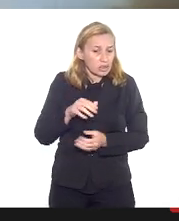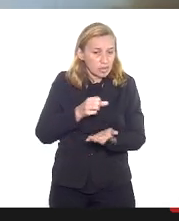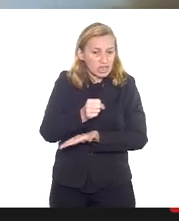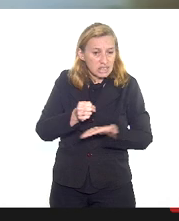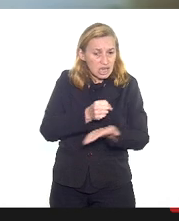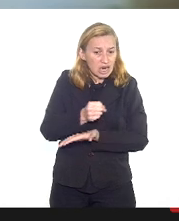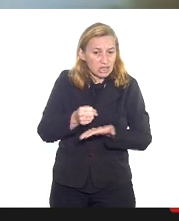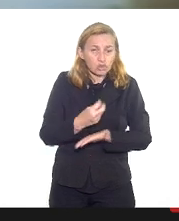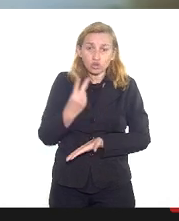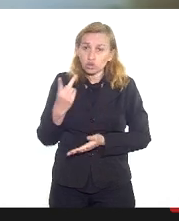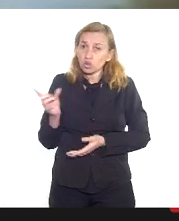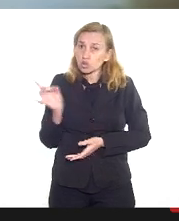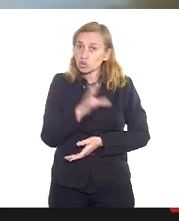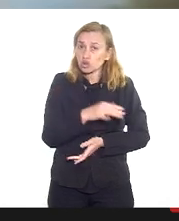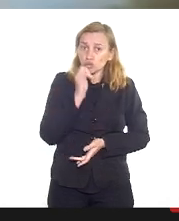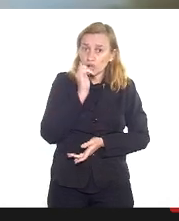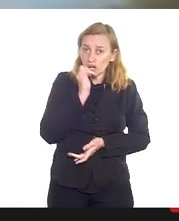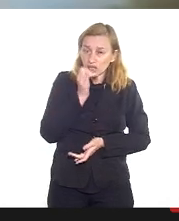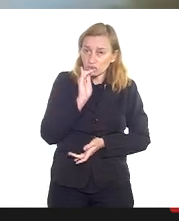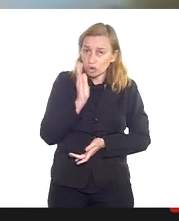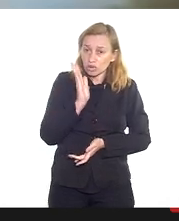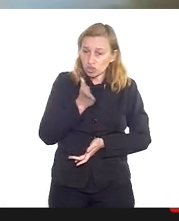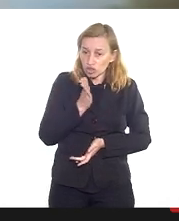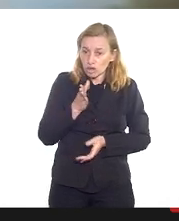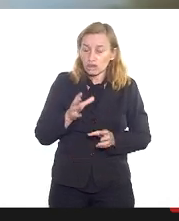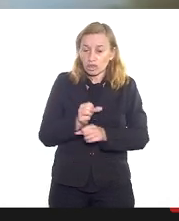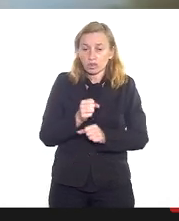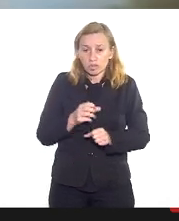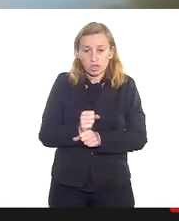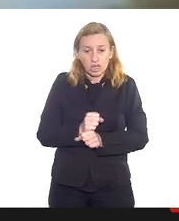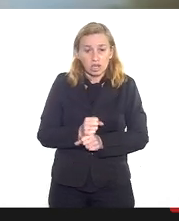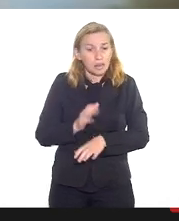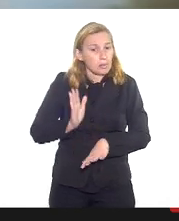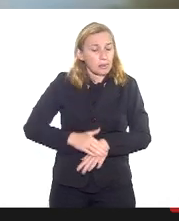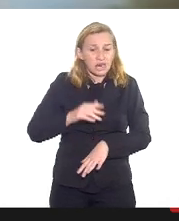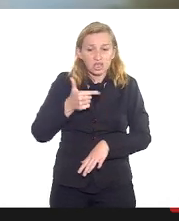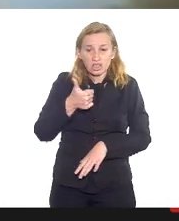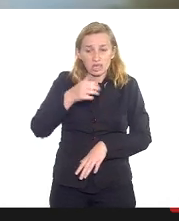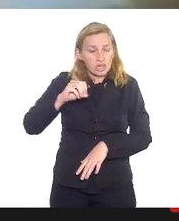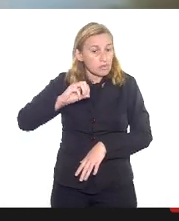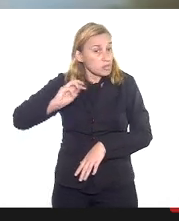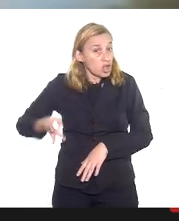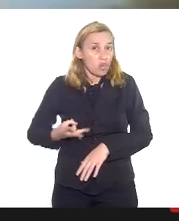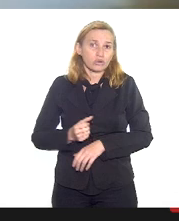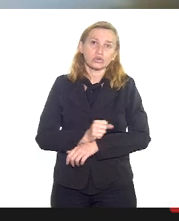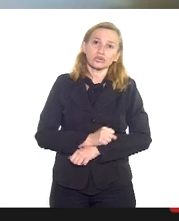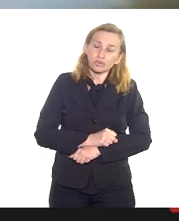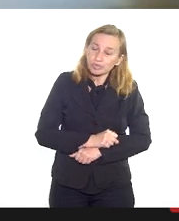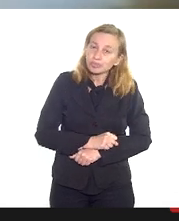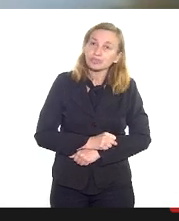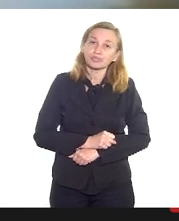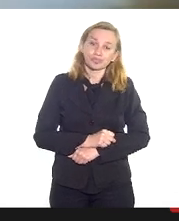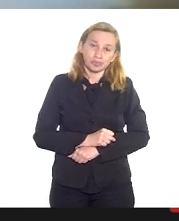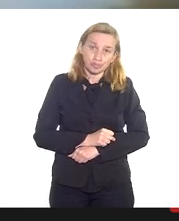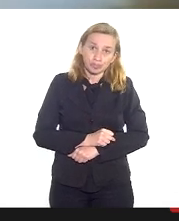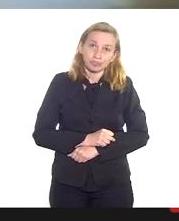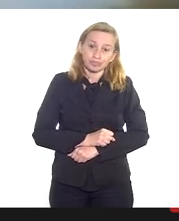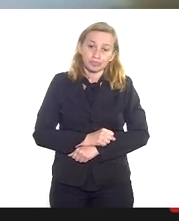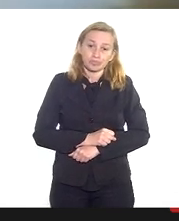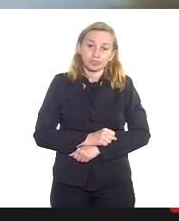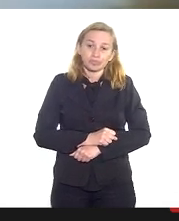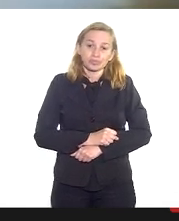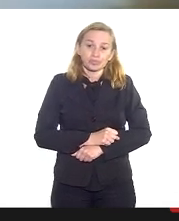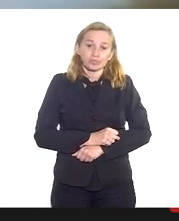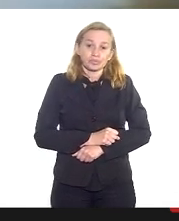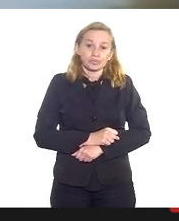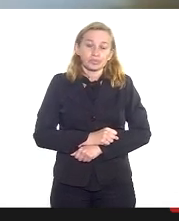dois últimos relatórios do Tribunal de Contas, passa dos 100 bilhões. Passa dos 100 bilhões. Só